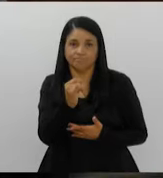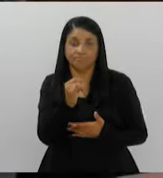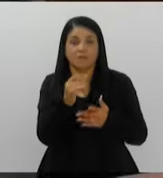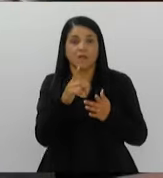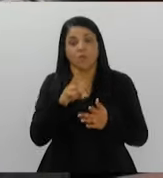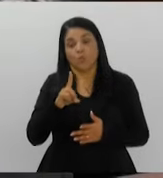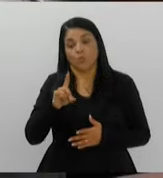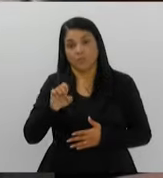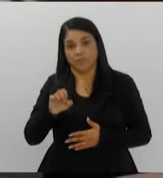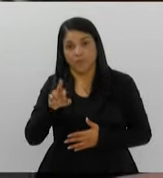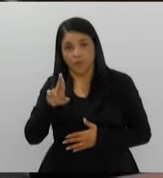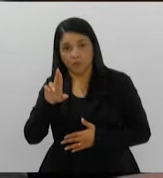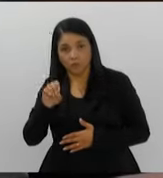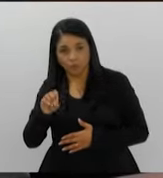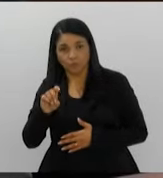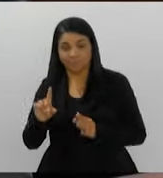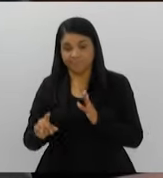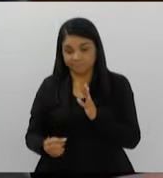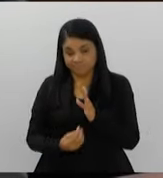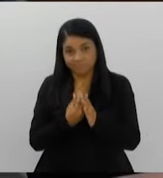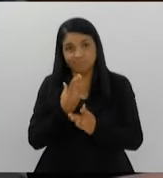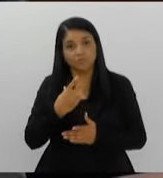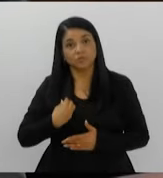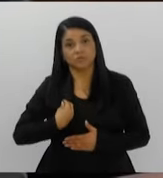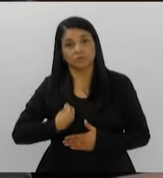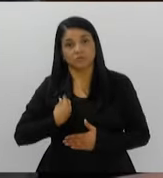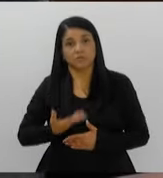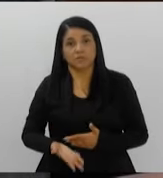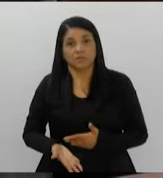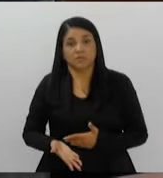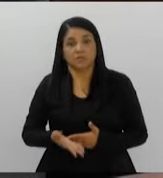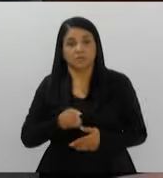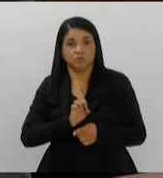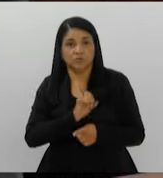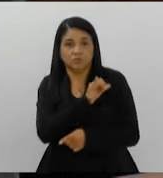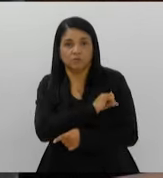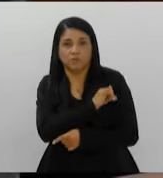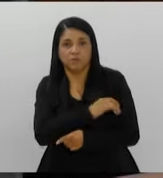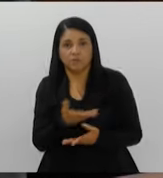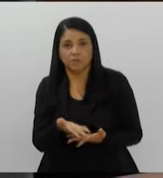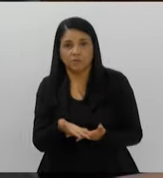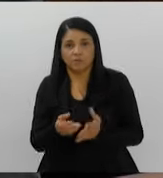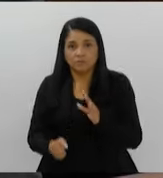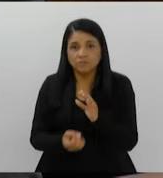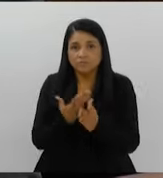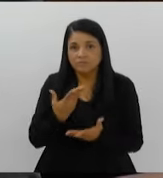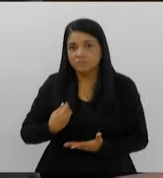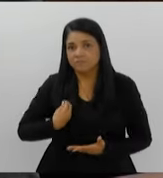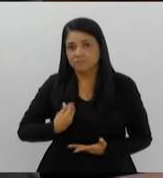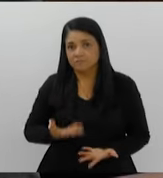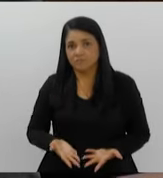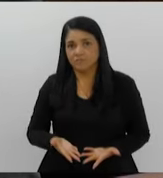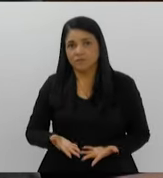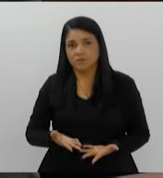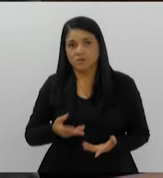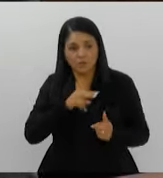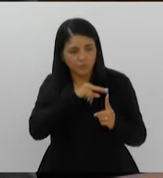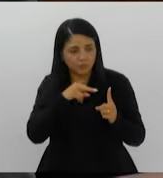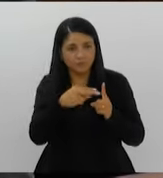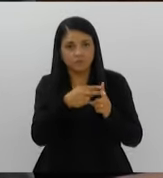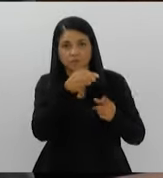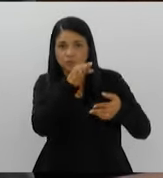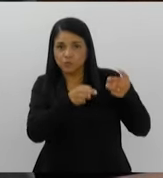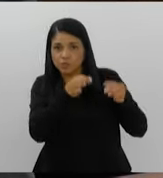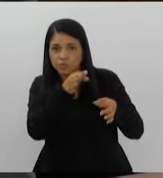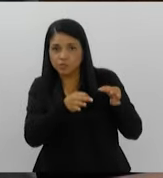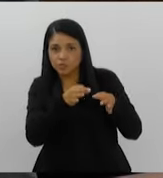Detro só existe no Rio de Janeiro. Porque, sob ponto de vista jurídico, o governo do